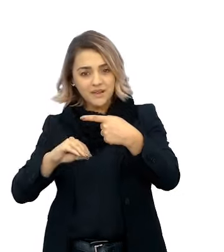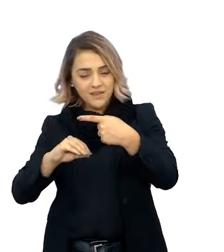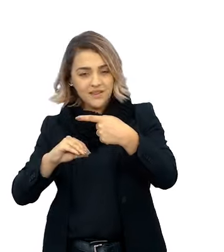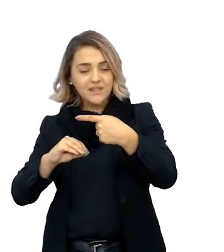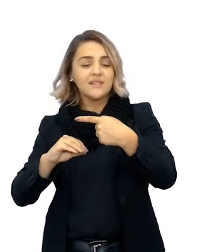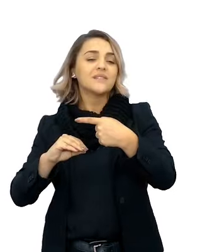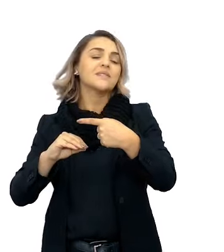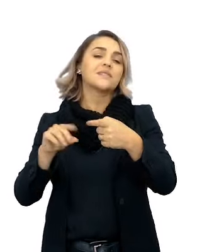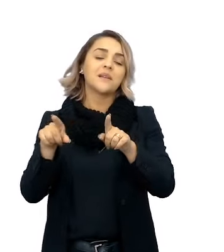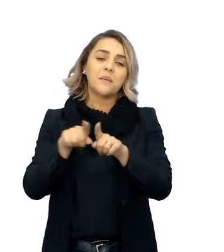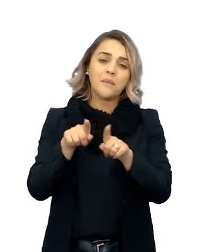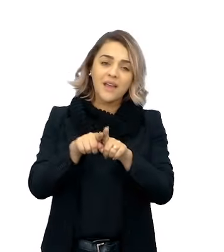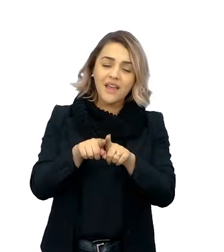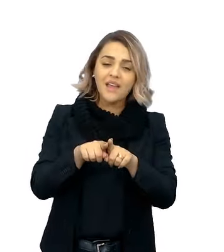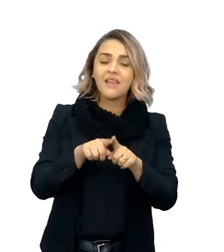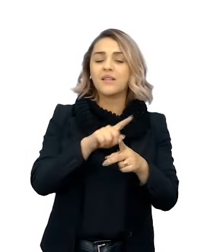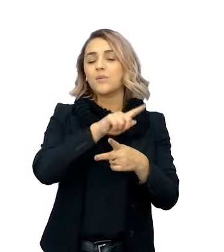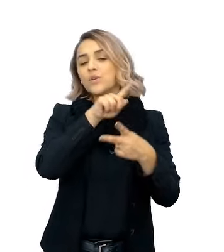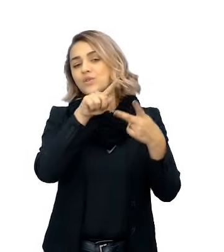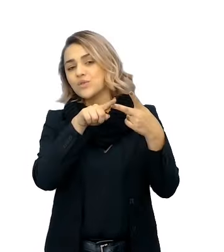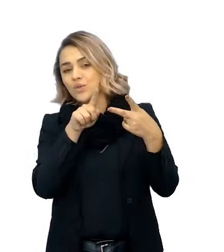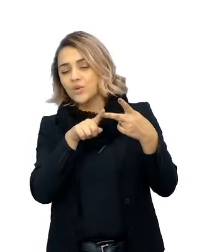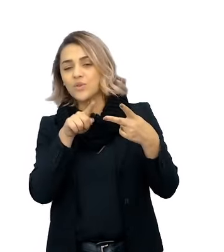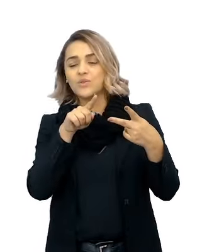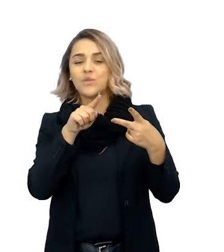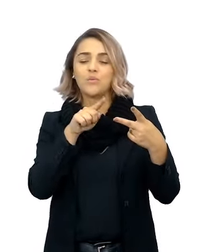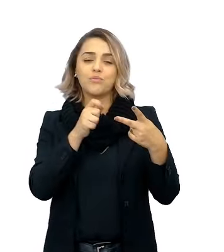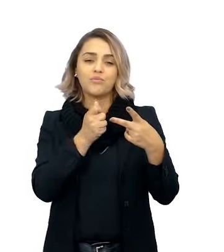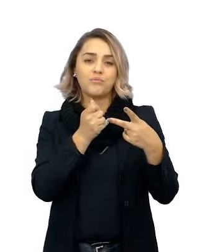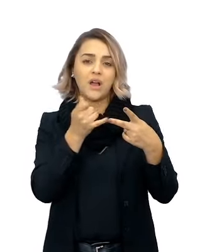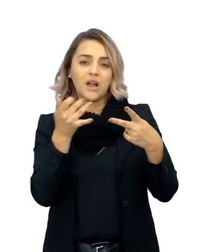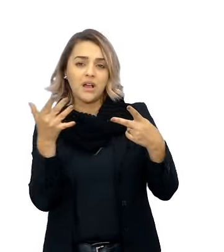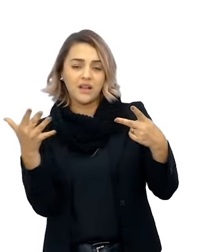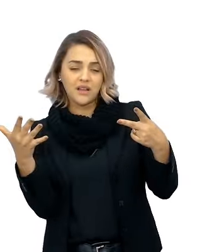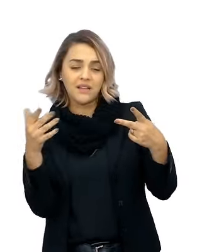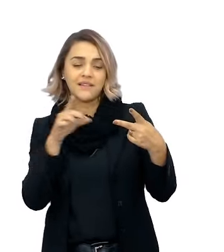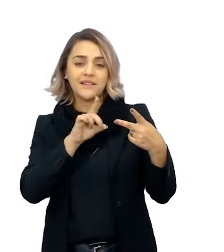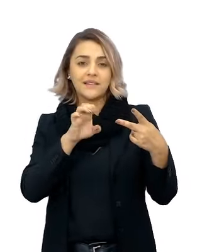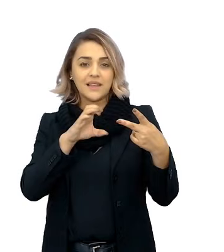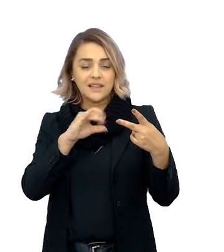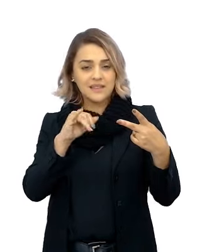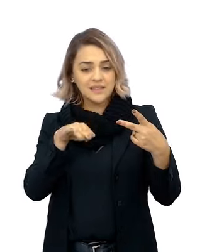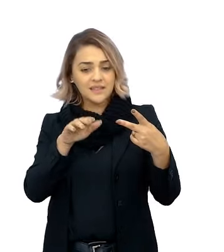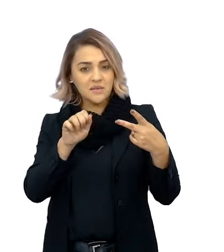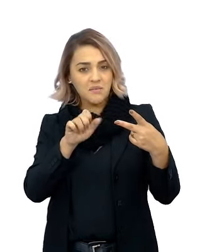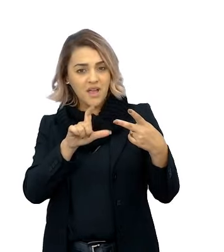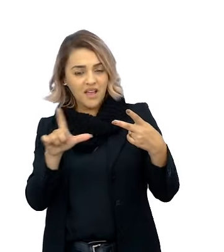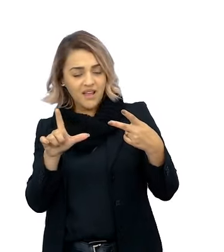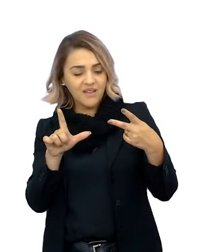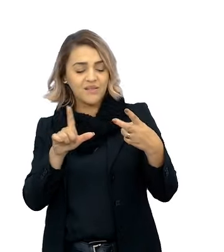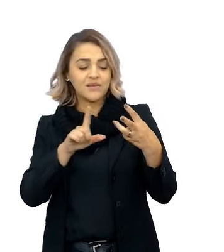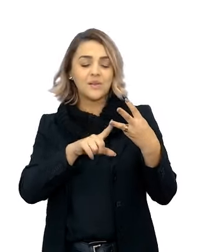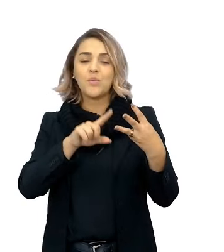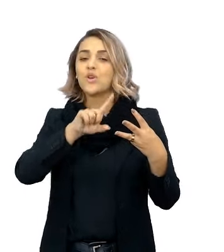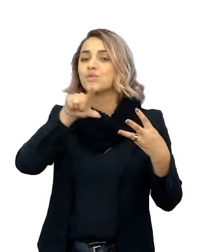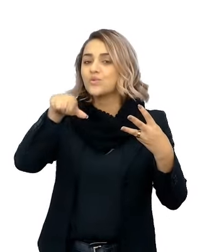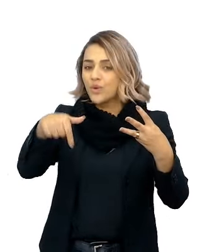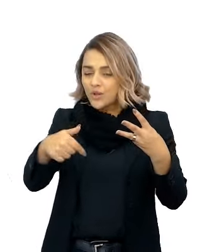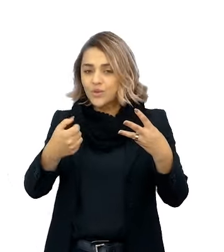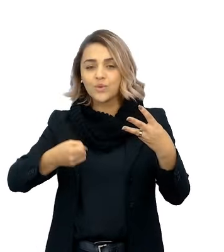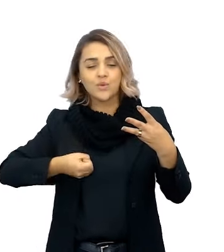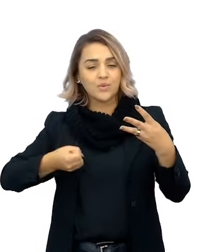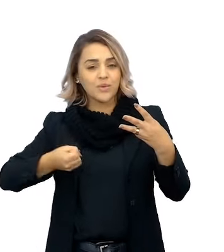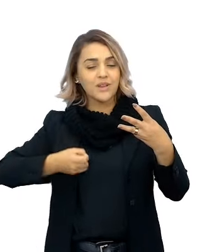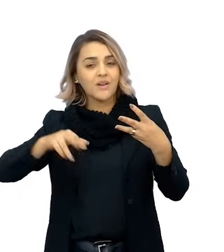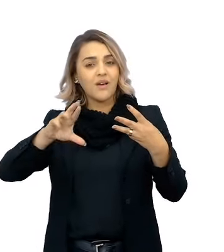parto para quem? Para decimal, para figural, né? São as formas de representação de um racional. Então, esses são os